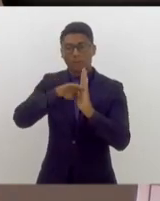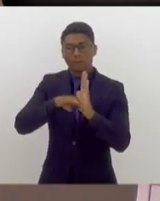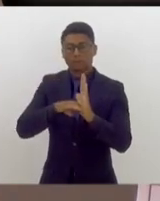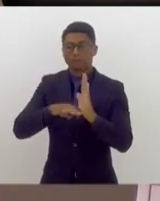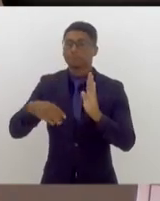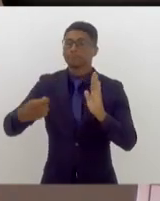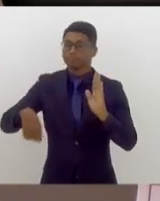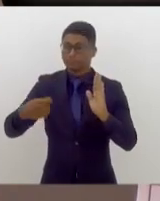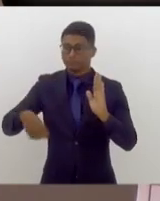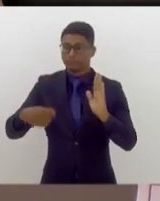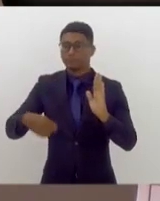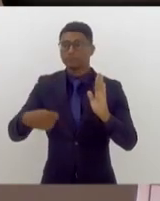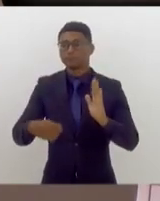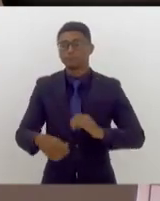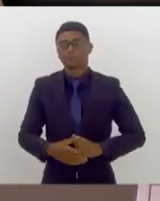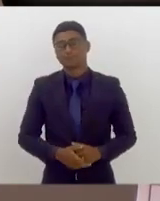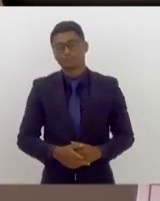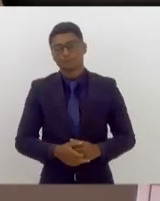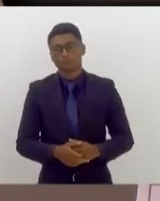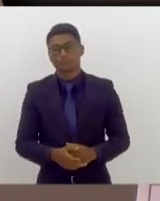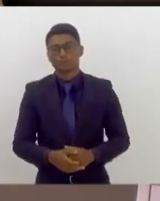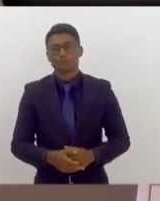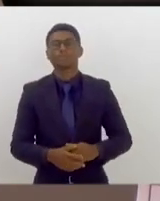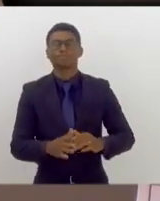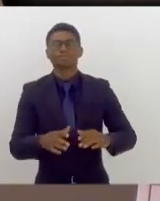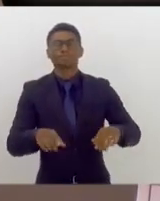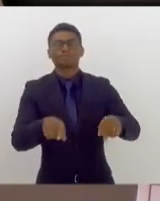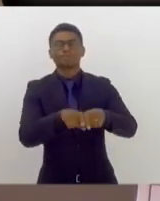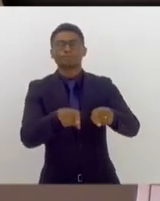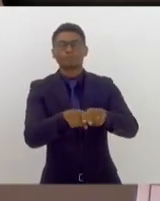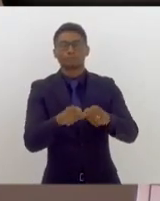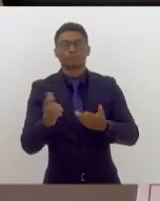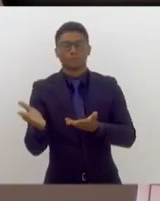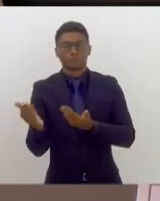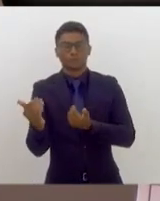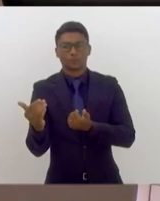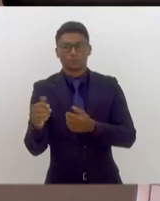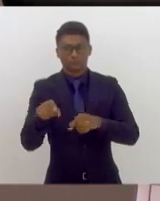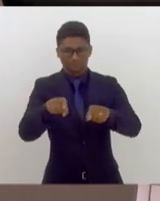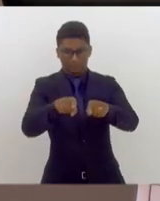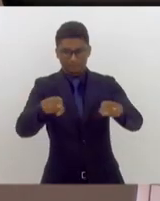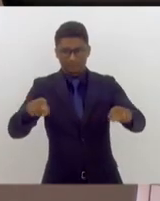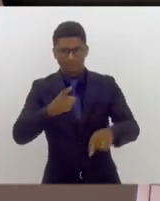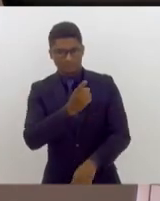Pensando a situação, especialmente dos jovens no ensino médio, né?